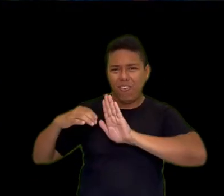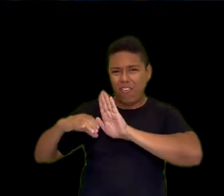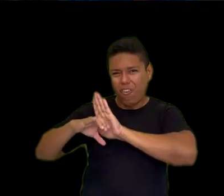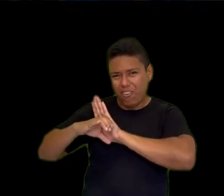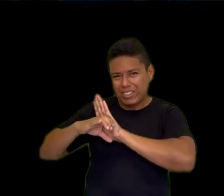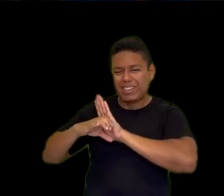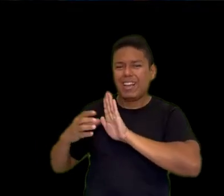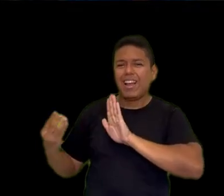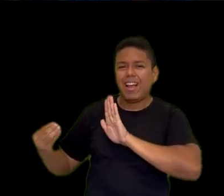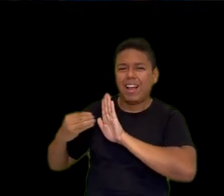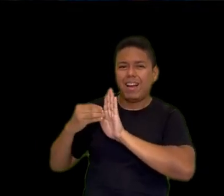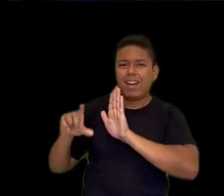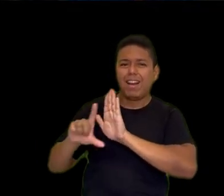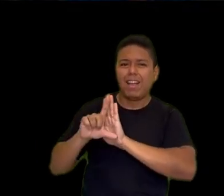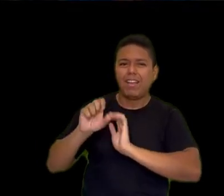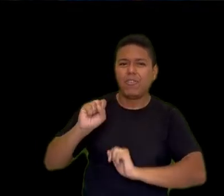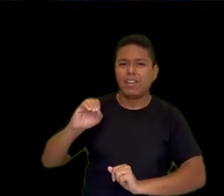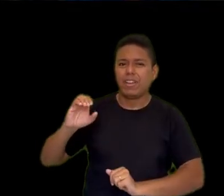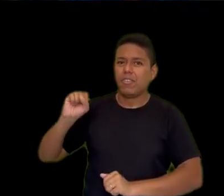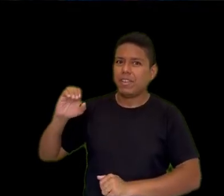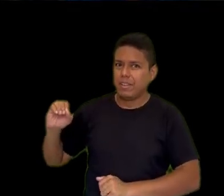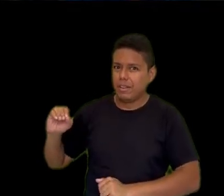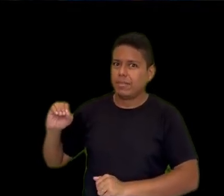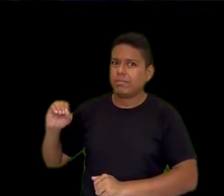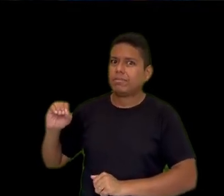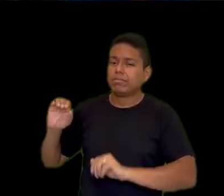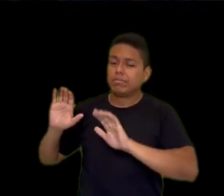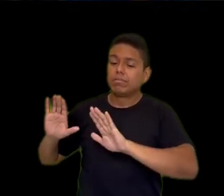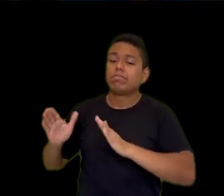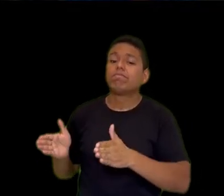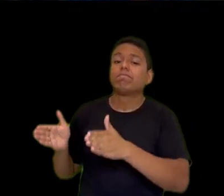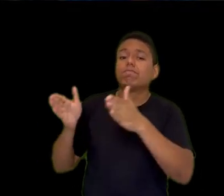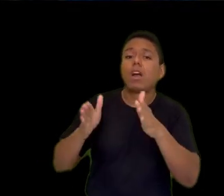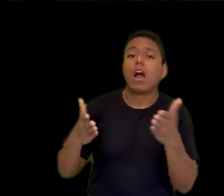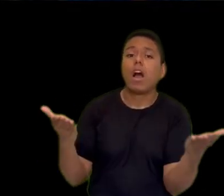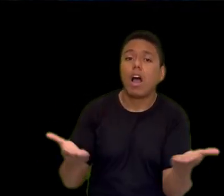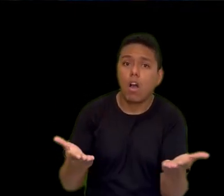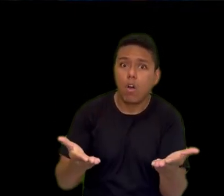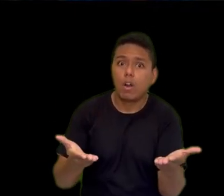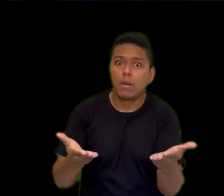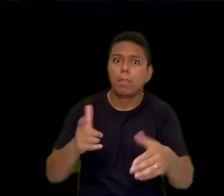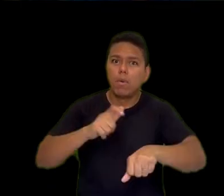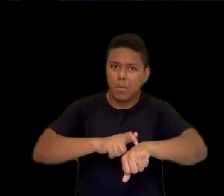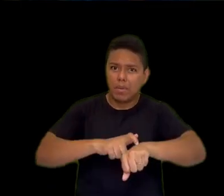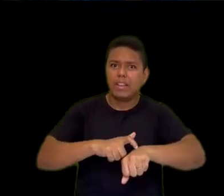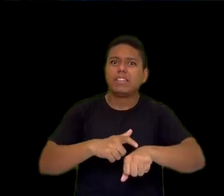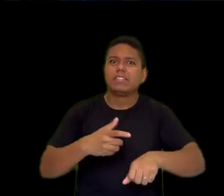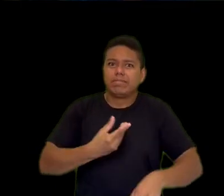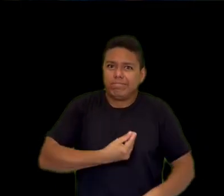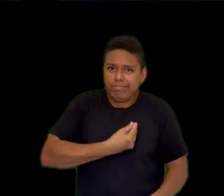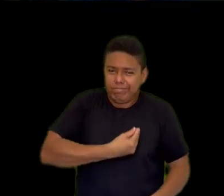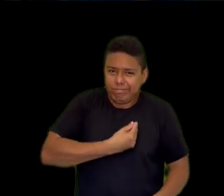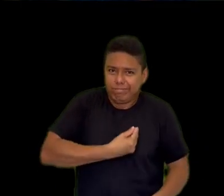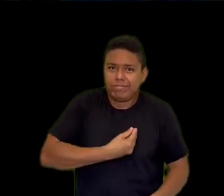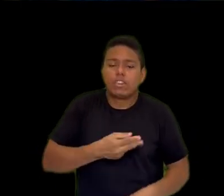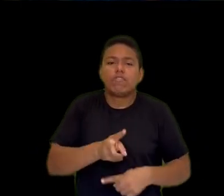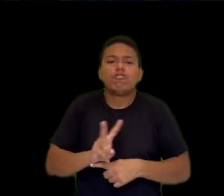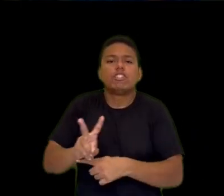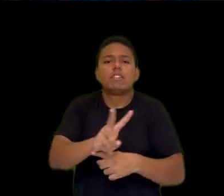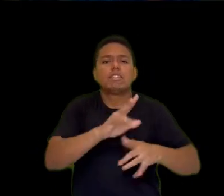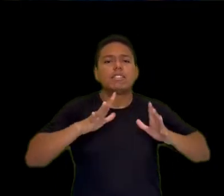digo que na pós-modernidade, que é o momento que a gente vive, a vigilância sanitária ela transcende a fiscalização, a